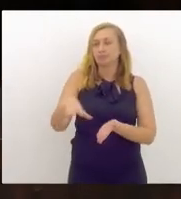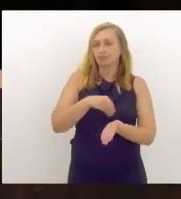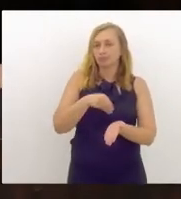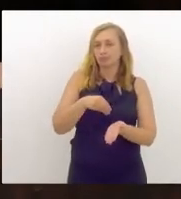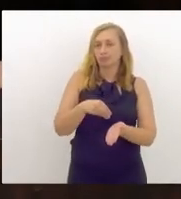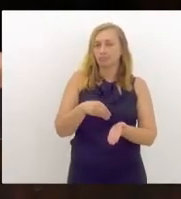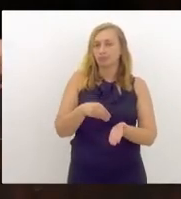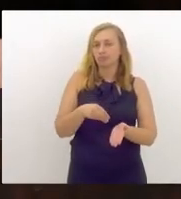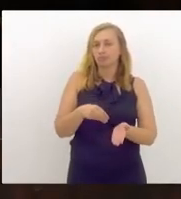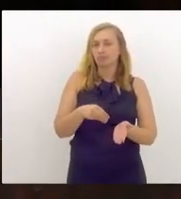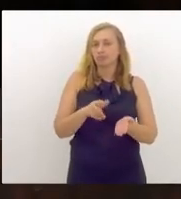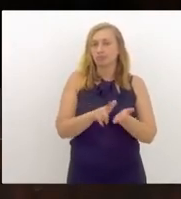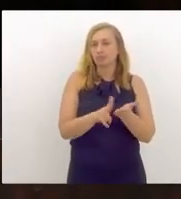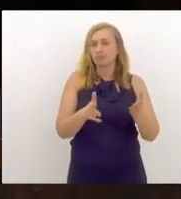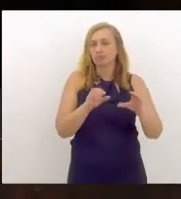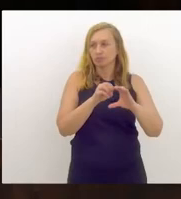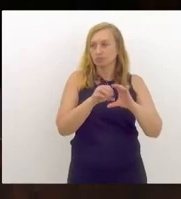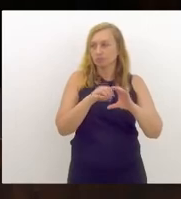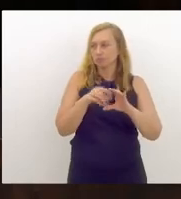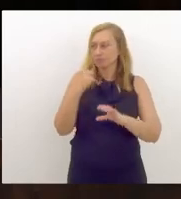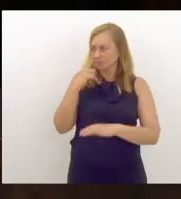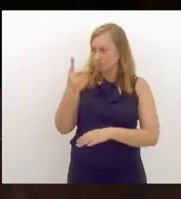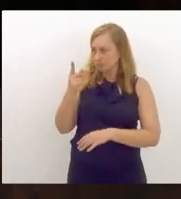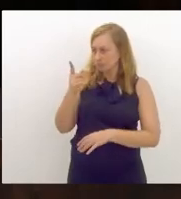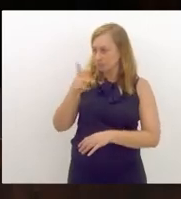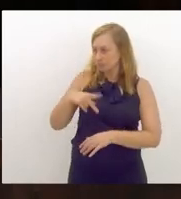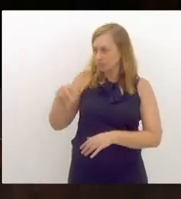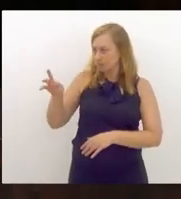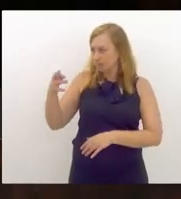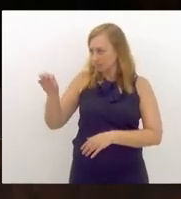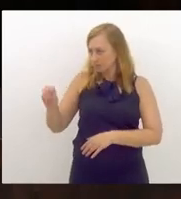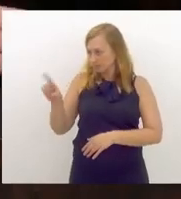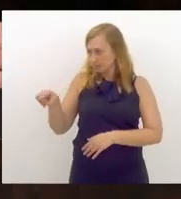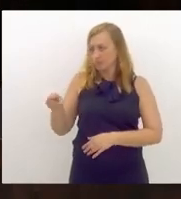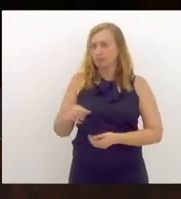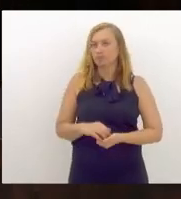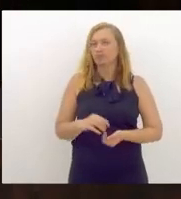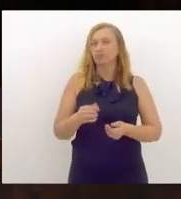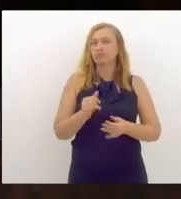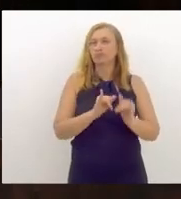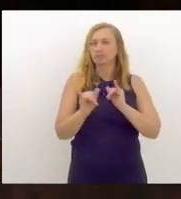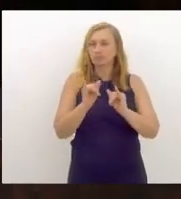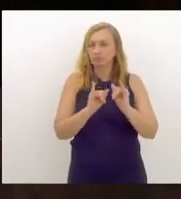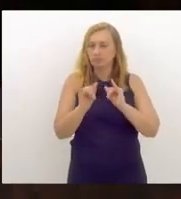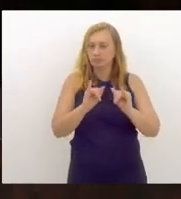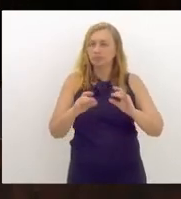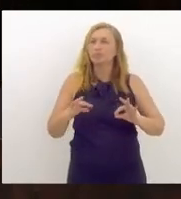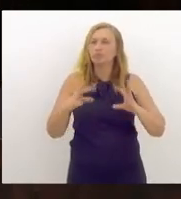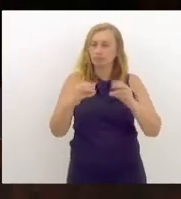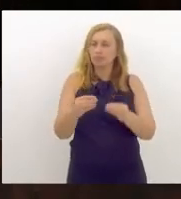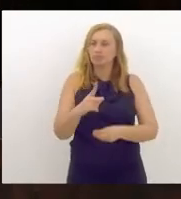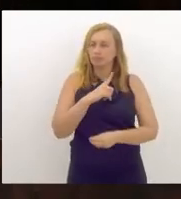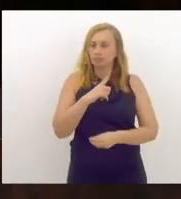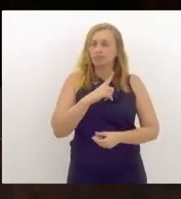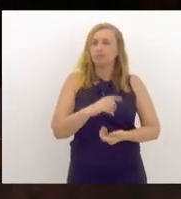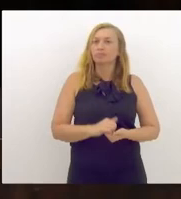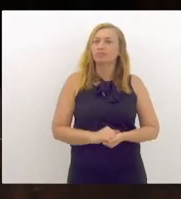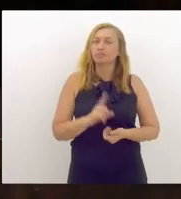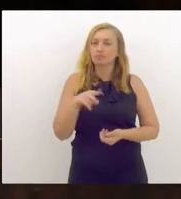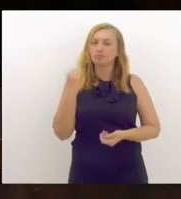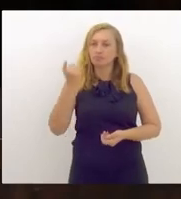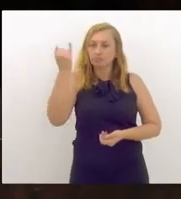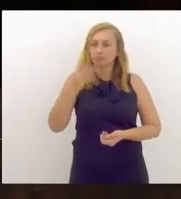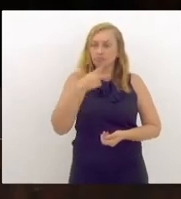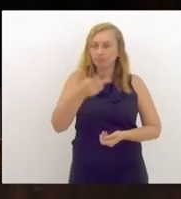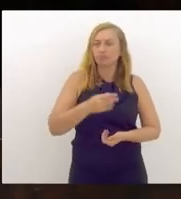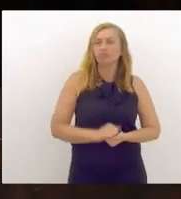Professor Mário deve ter visto eles mostraram dados que evidentemente todos que temos mais é importante